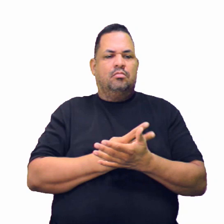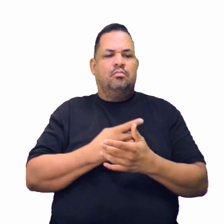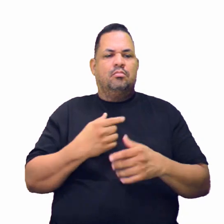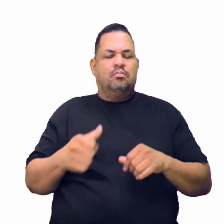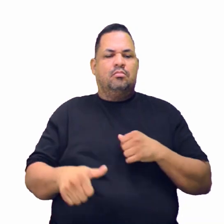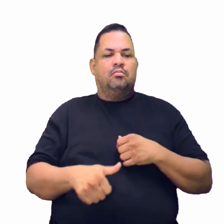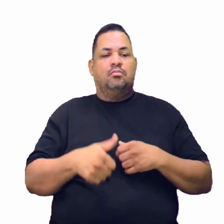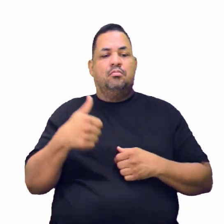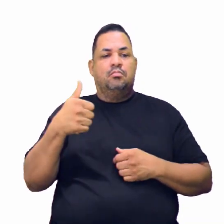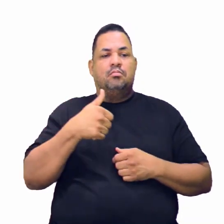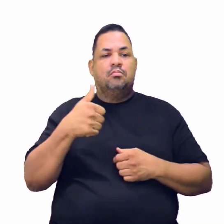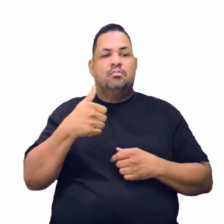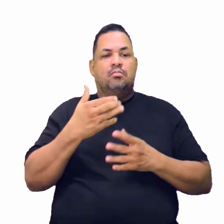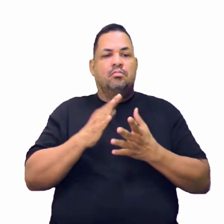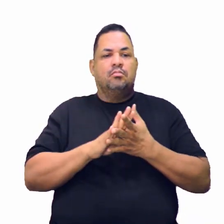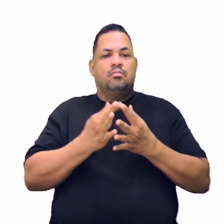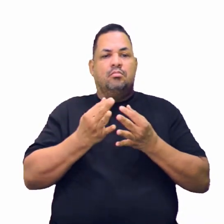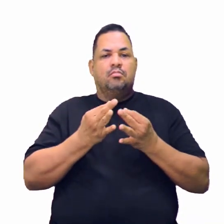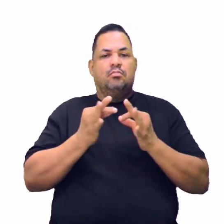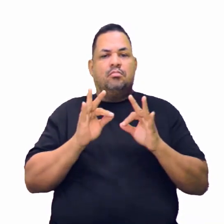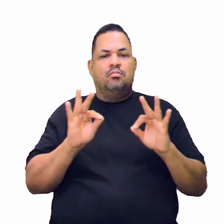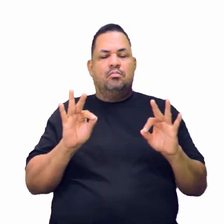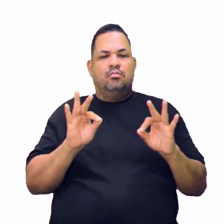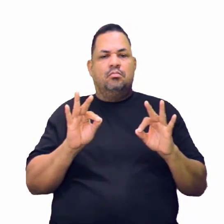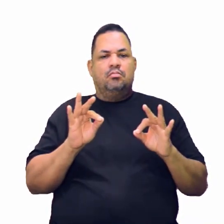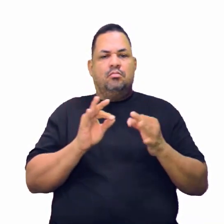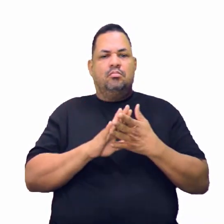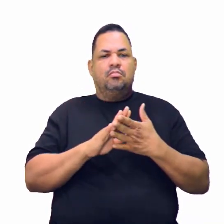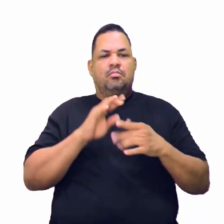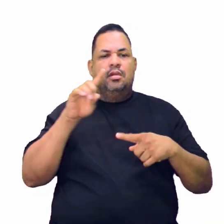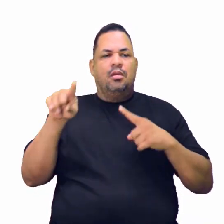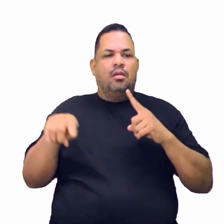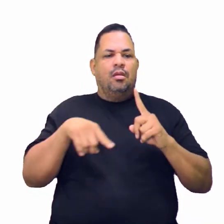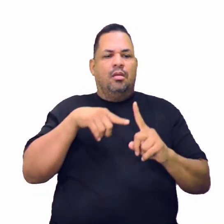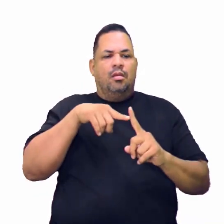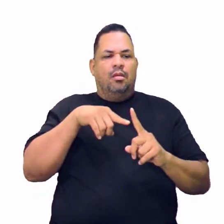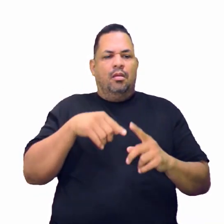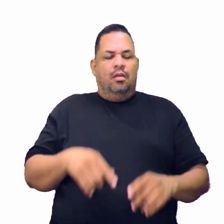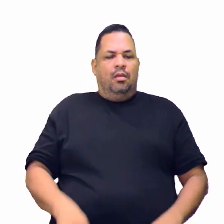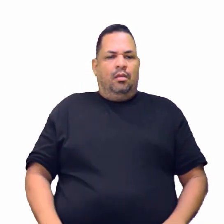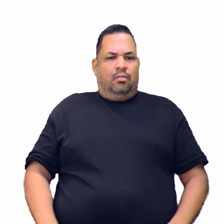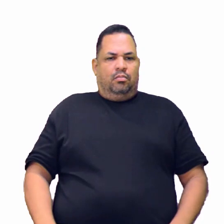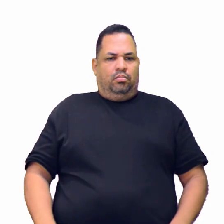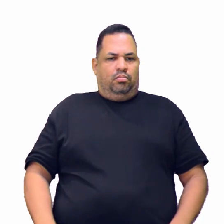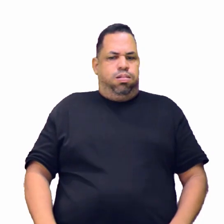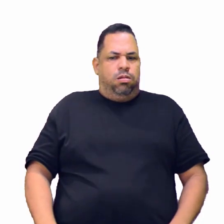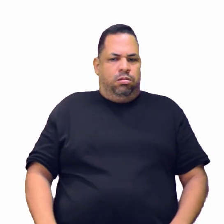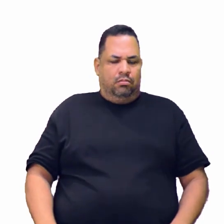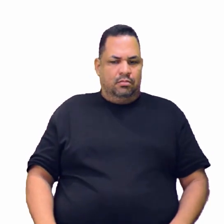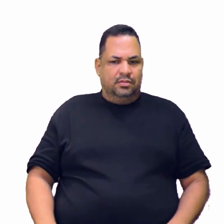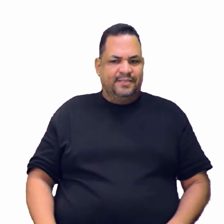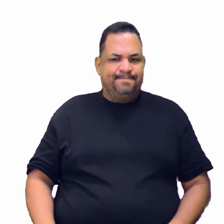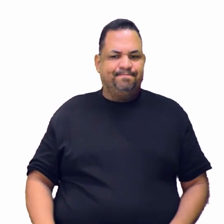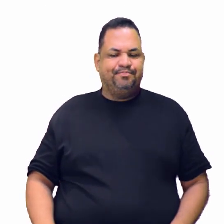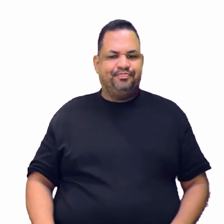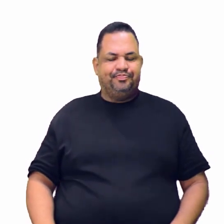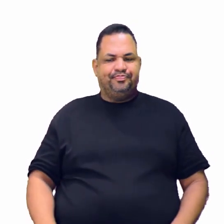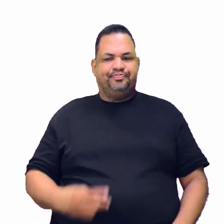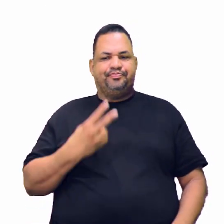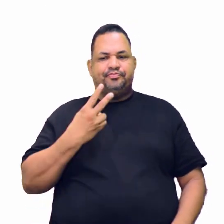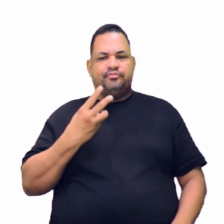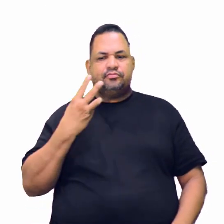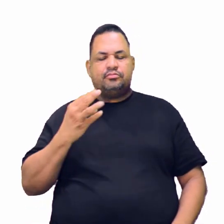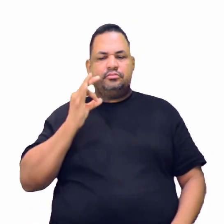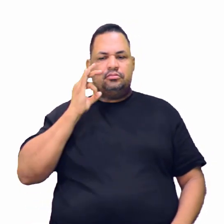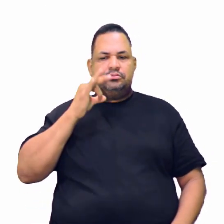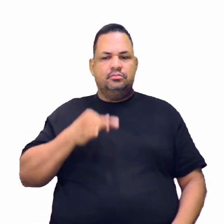ele faz uma linguagem simples e objetiva. Por isso que descartou a primeira, tá bom? Então, só a 2 e a